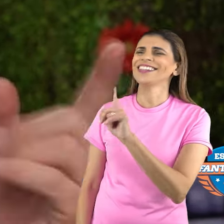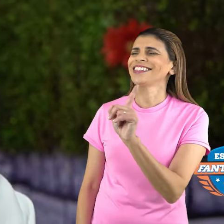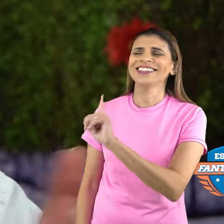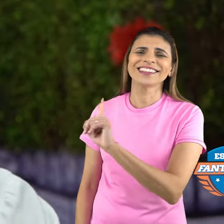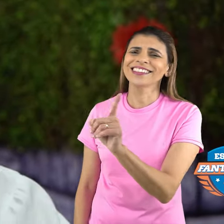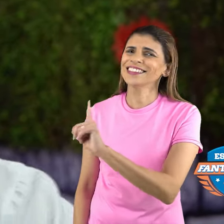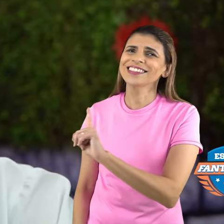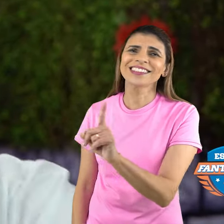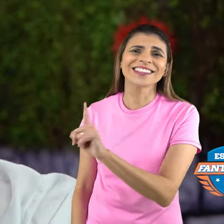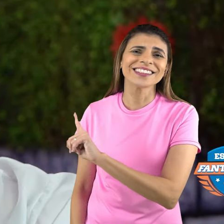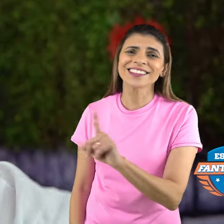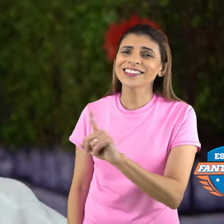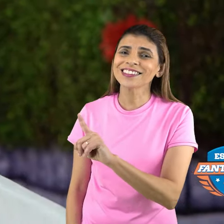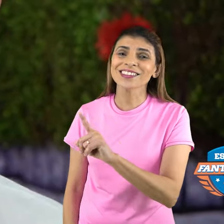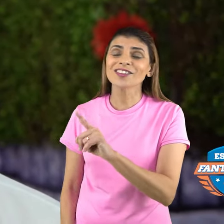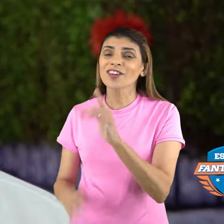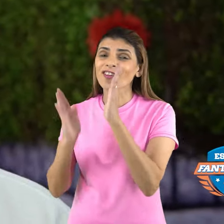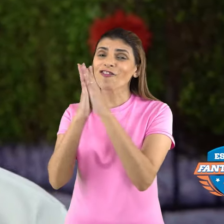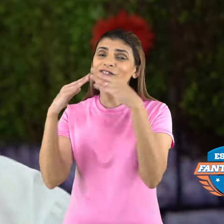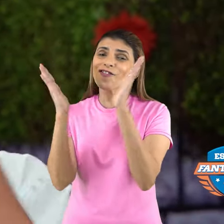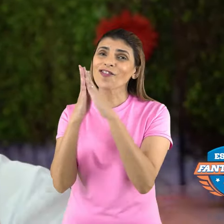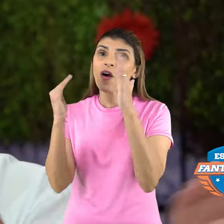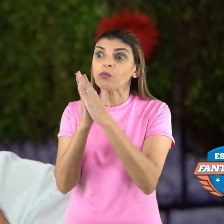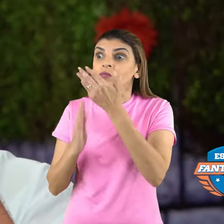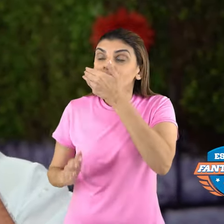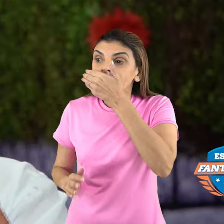Não, Gi. É o Super Foca.